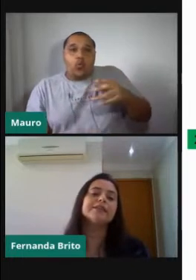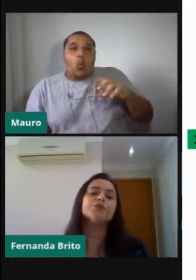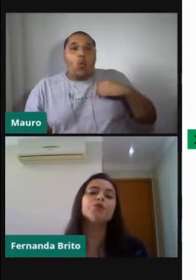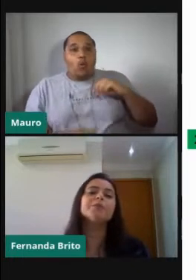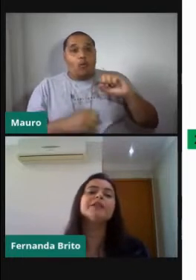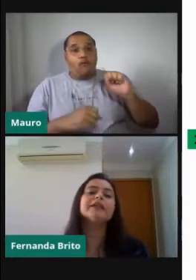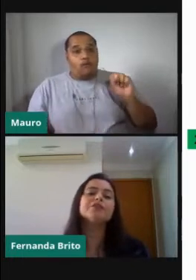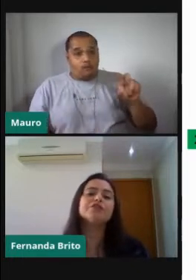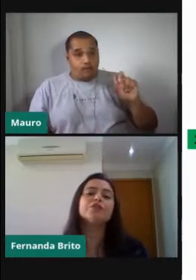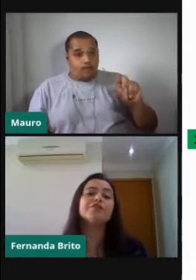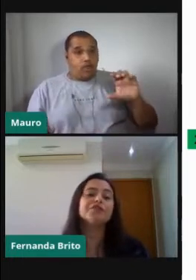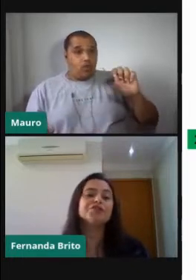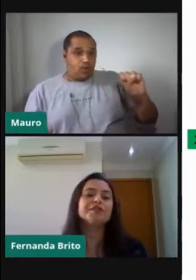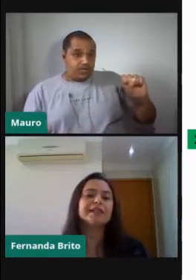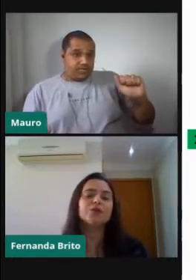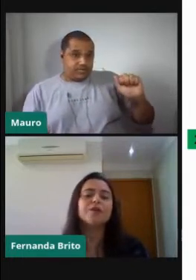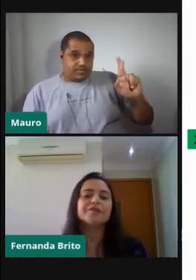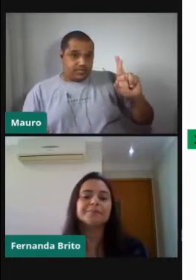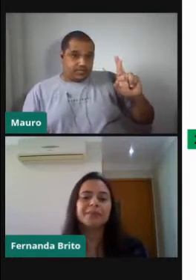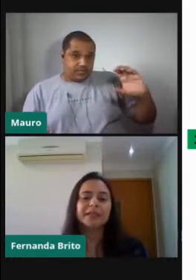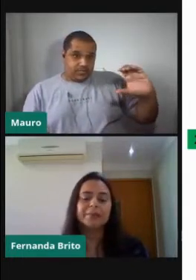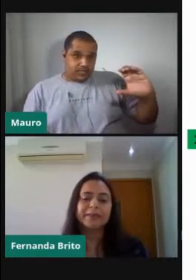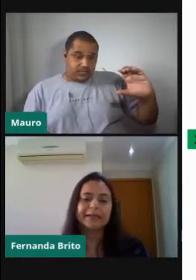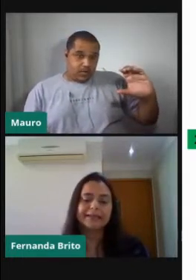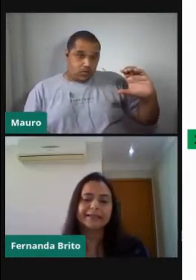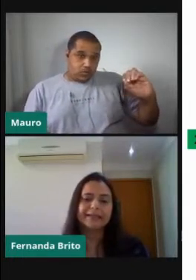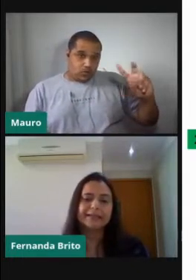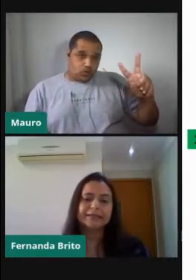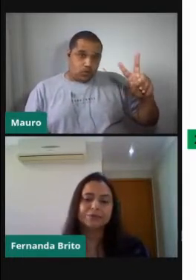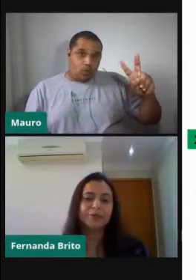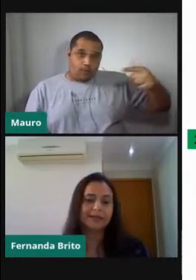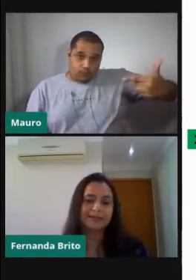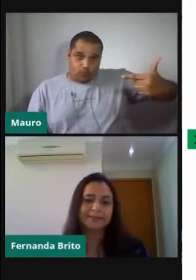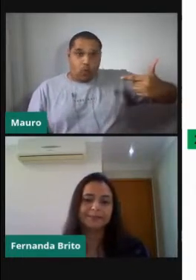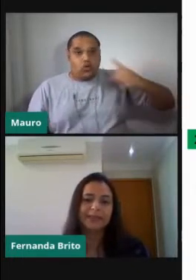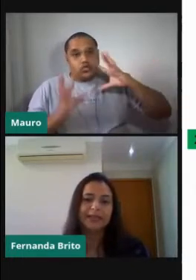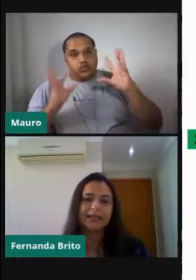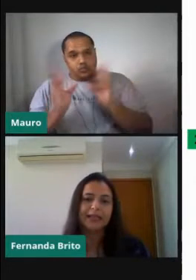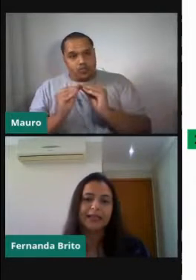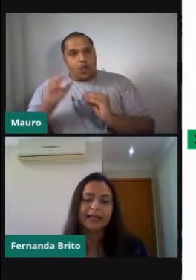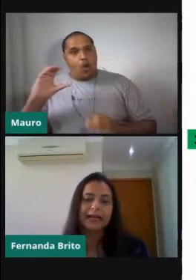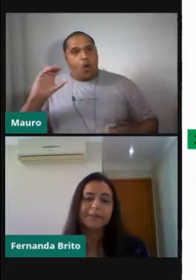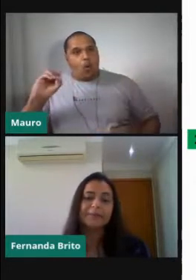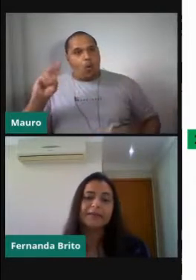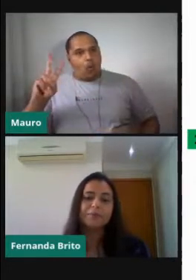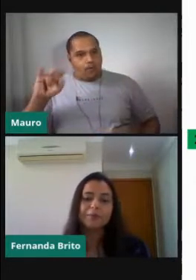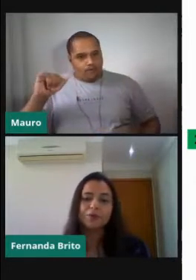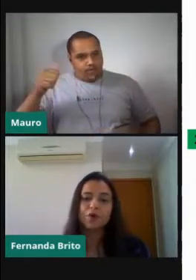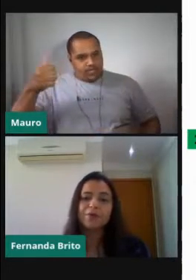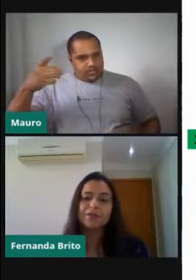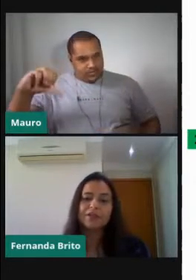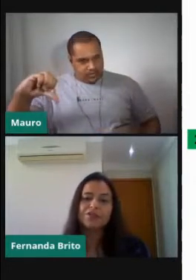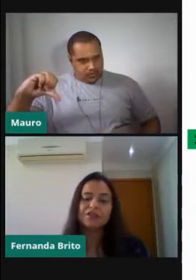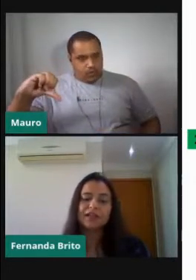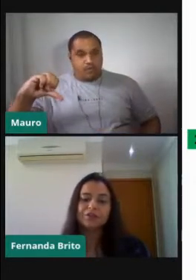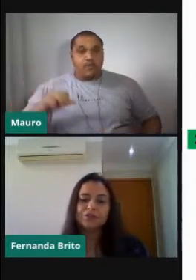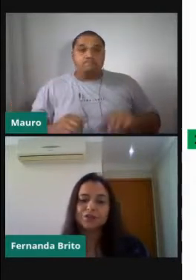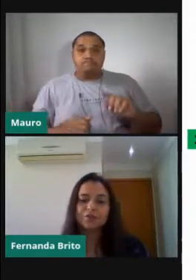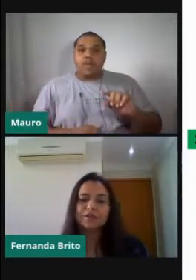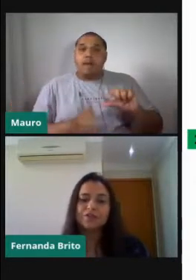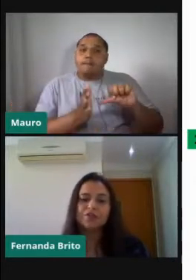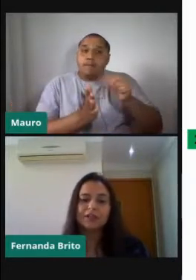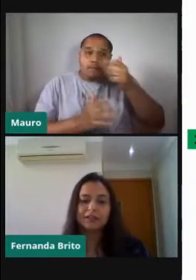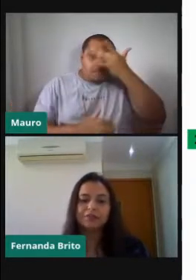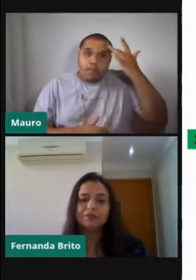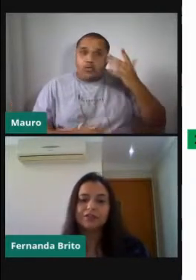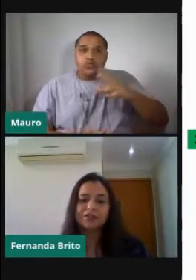ganha, assim, o nome, né, de Covid-19 para essa doença. O primeiro óbito é registrado no